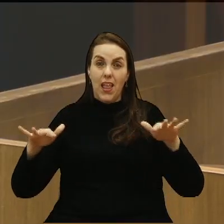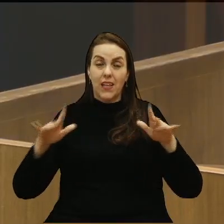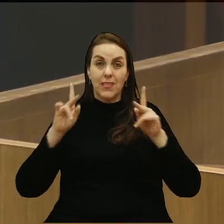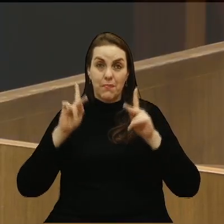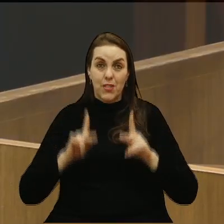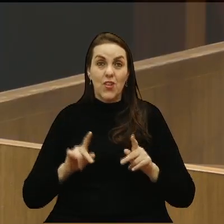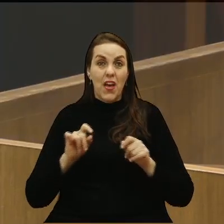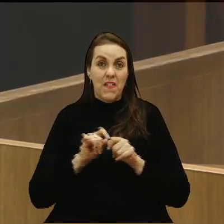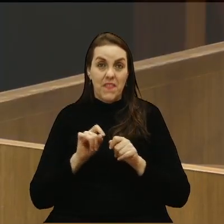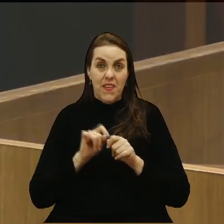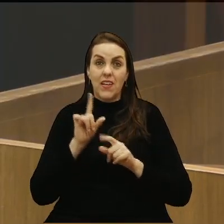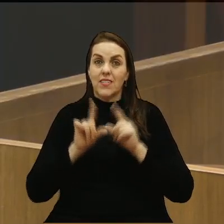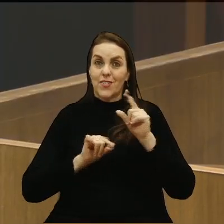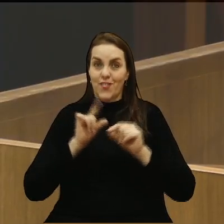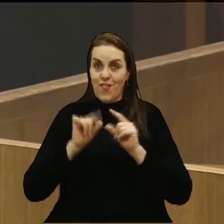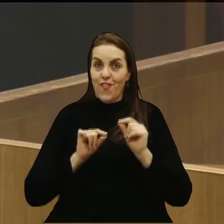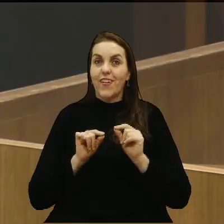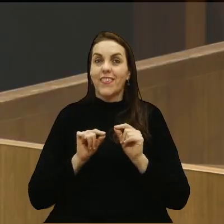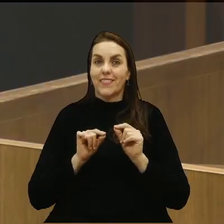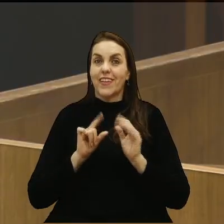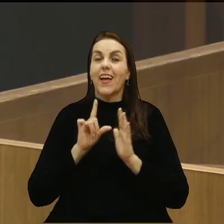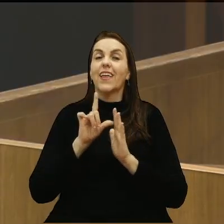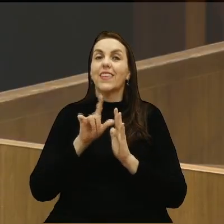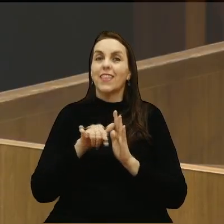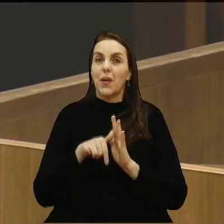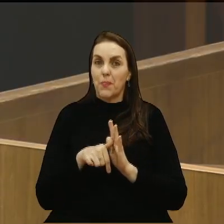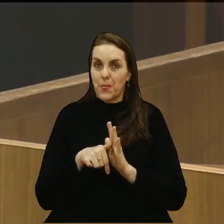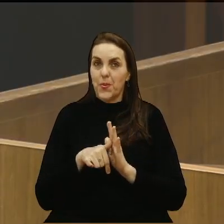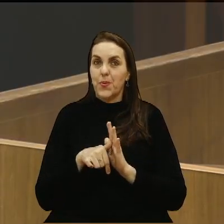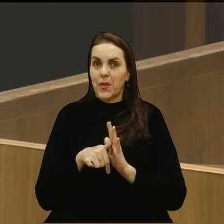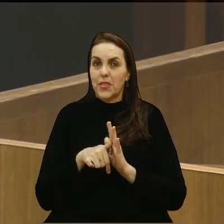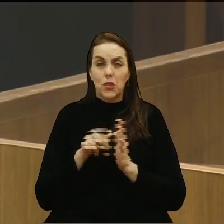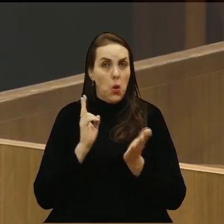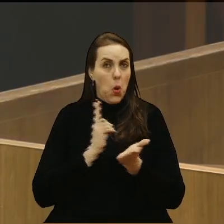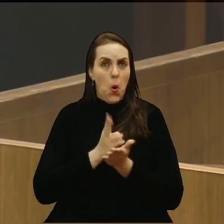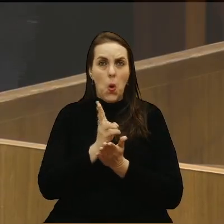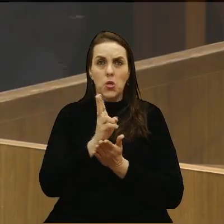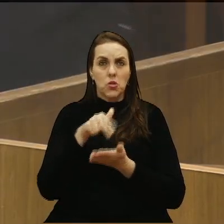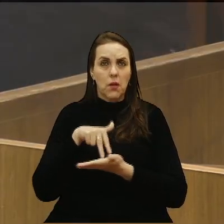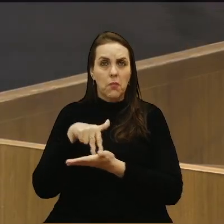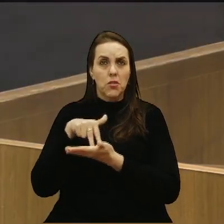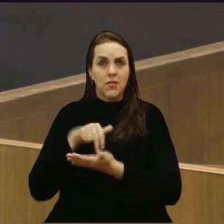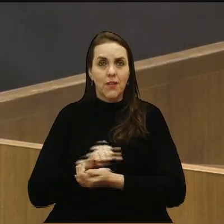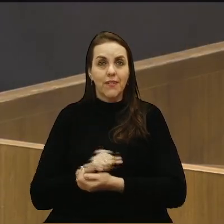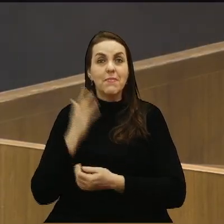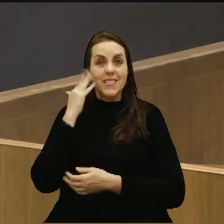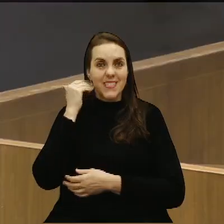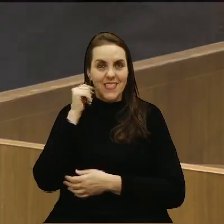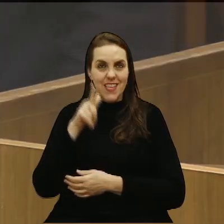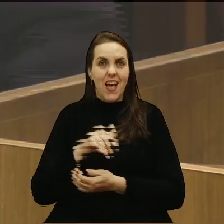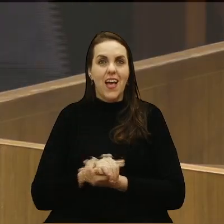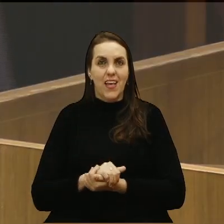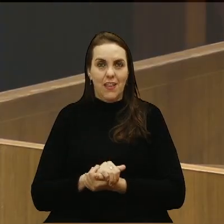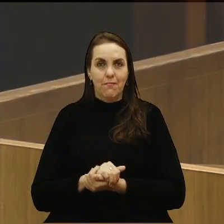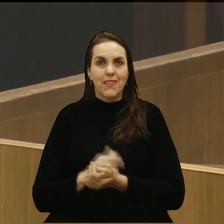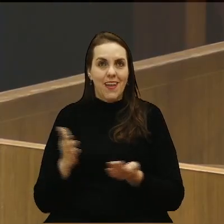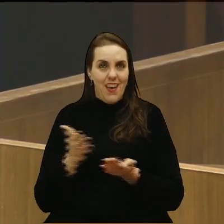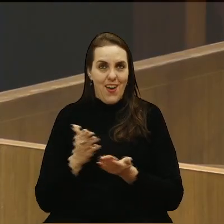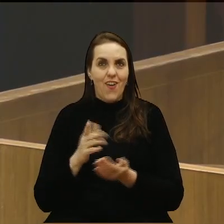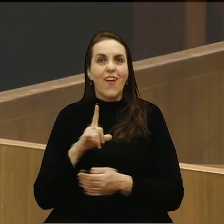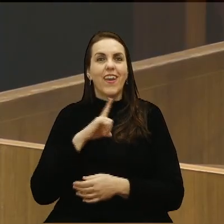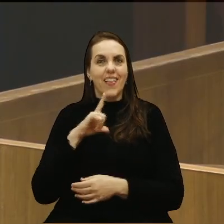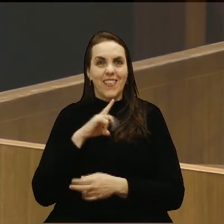fazem as suas escolhas, aí depois elas não mantêm o seu posicionamento porque sabem que agora existe